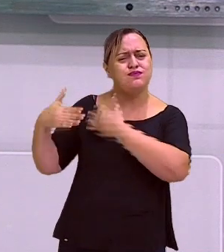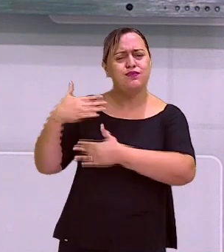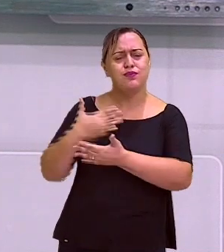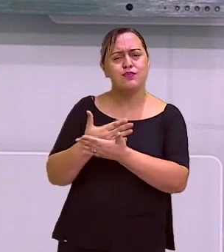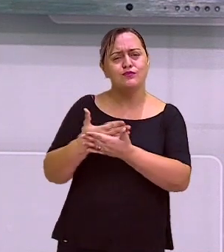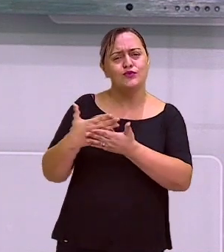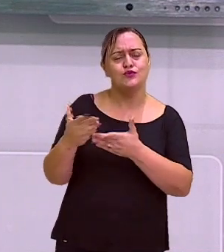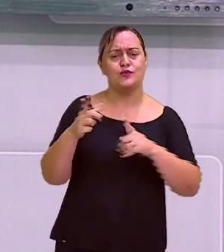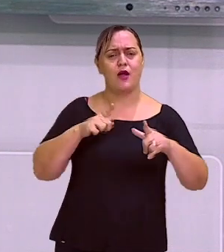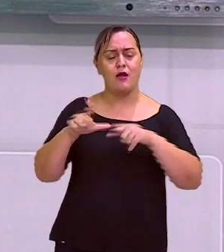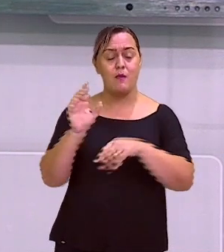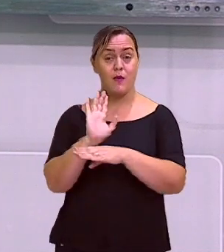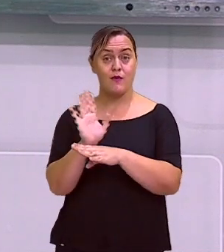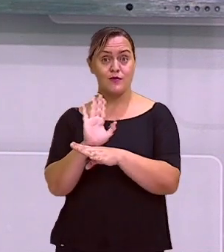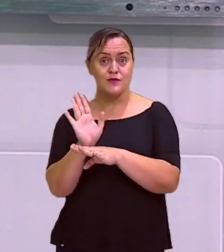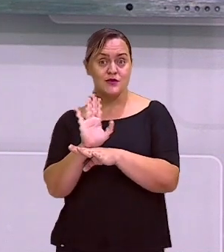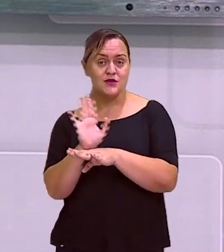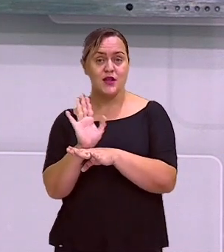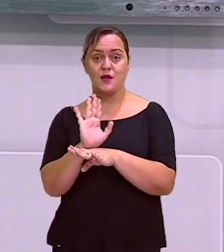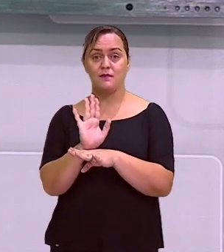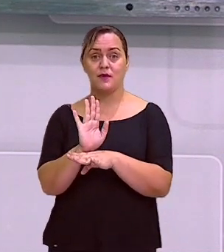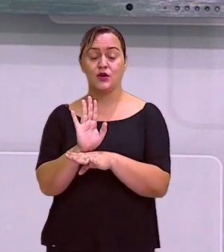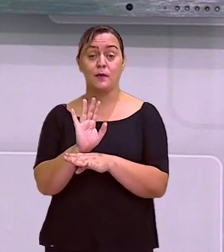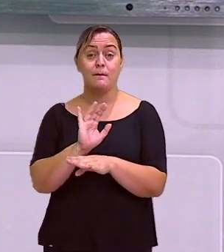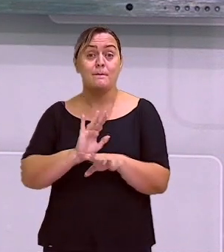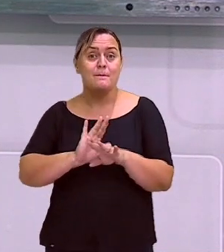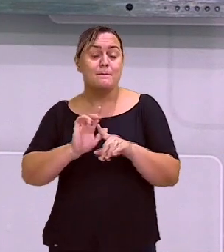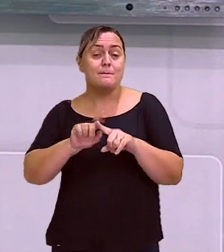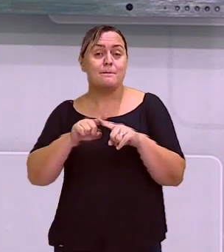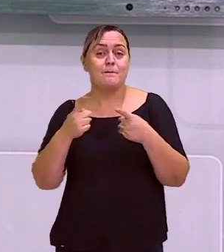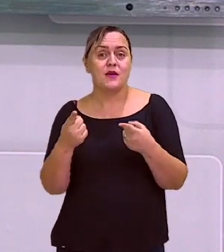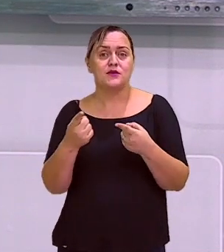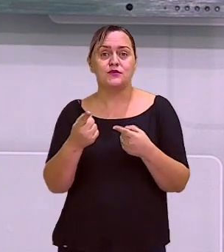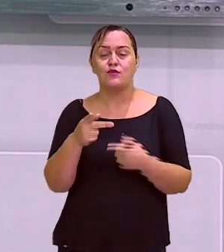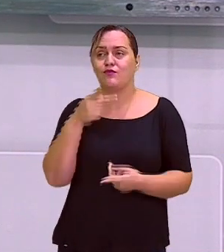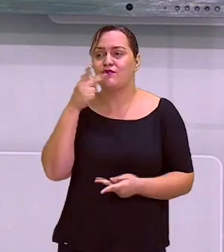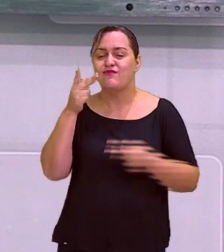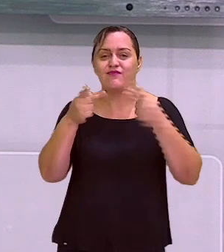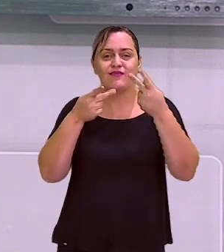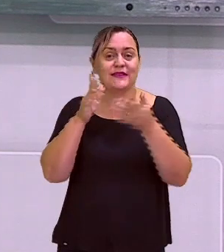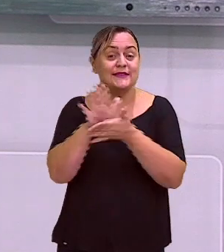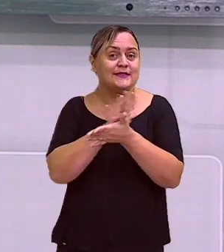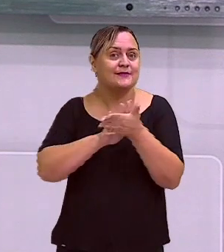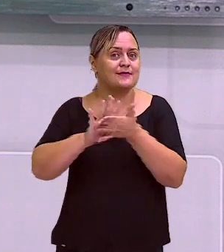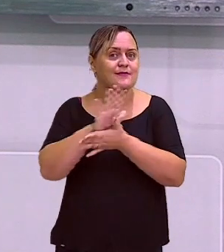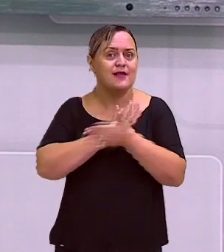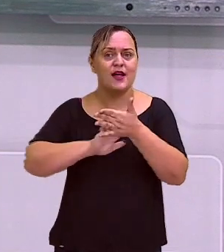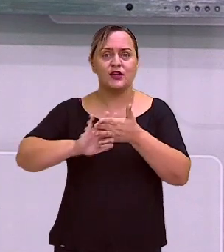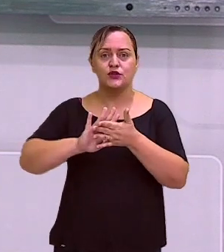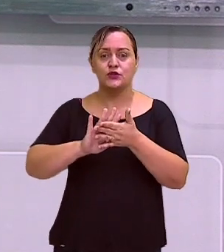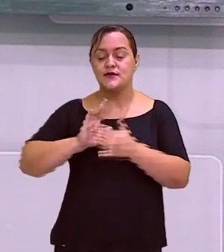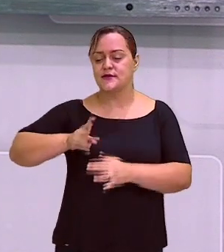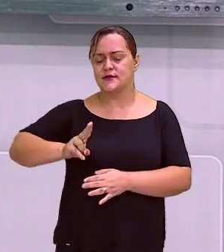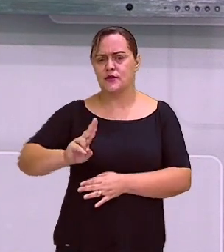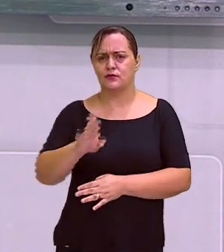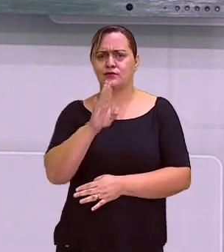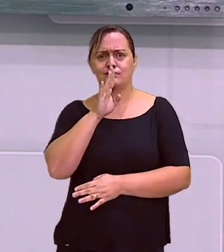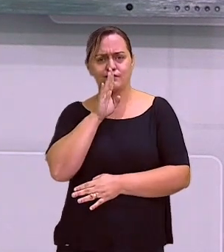de 1800 e alguma coisa, né? Olha para você ver, um grande artista chegava para revolucionar a história do